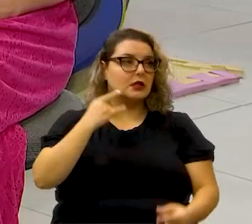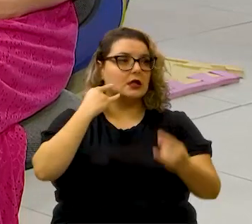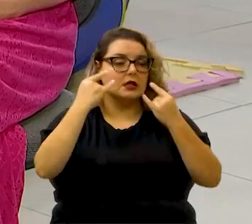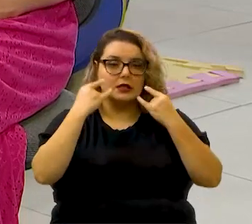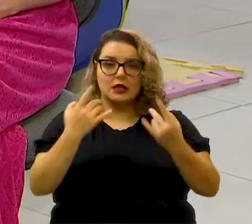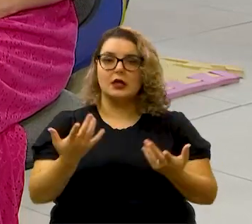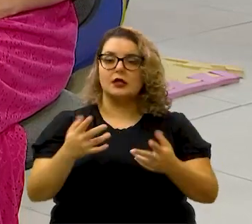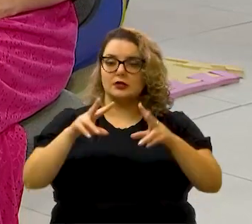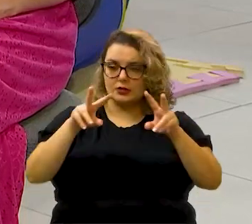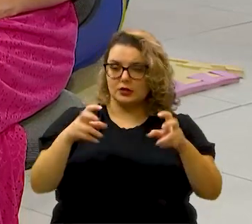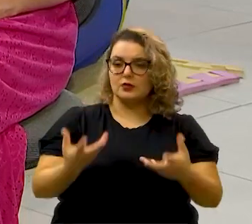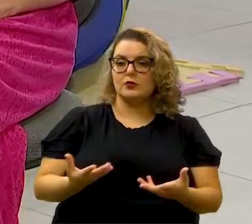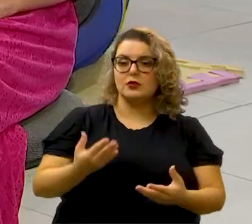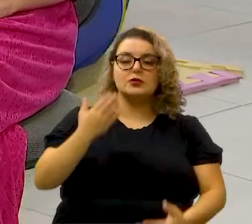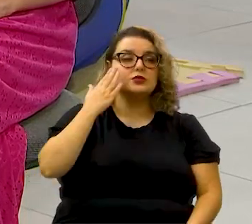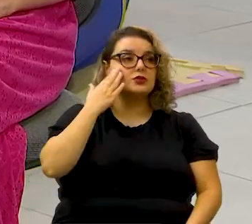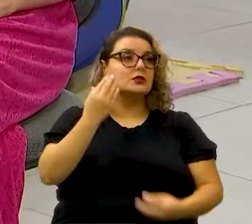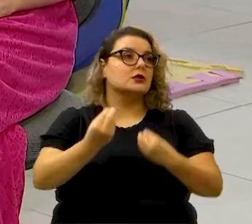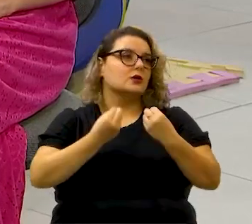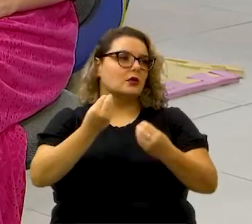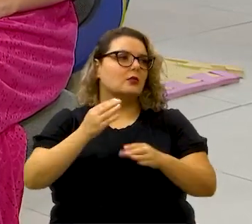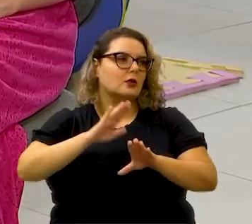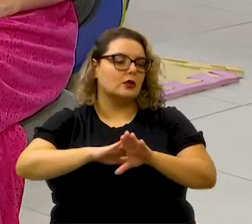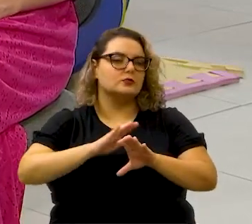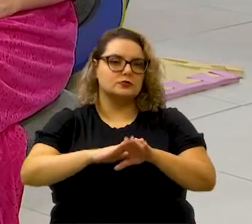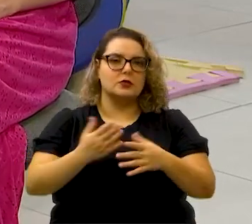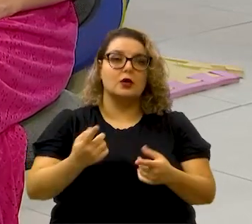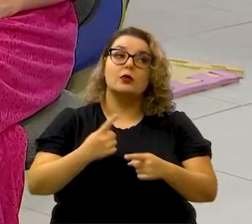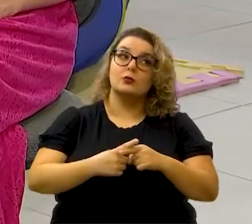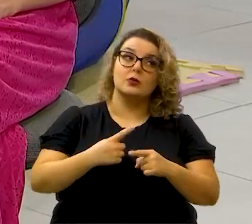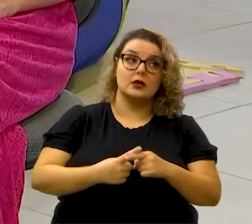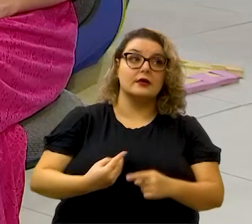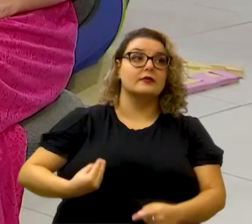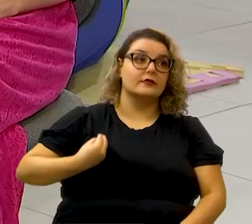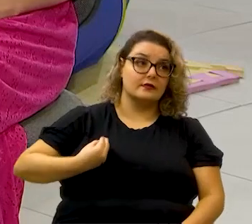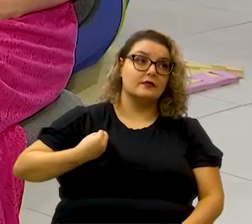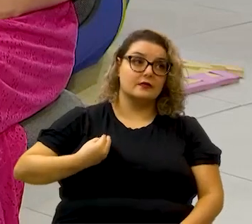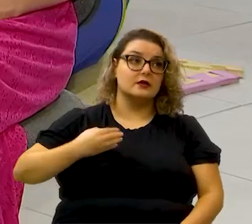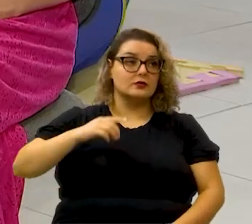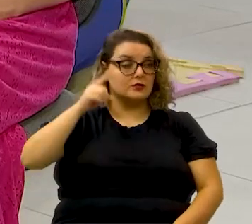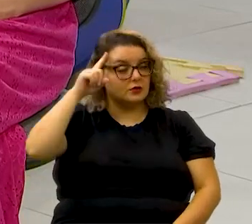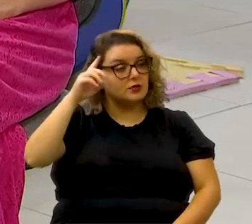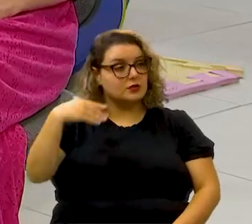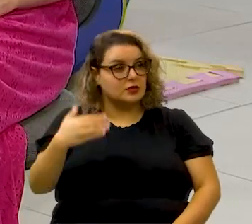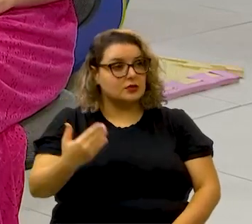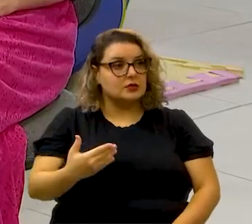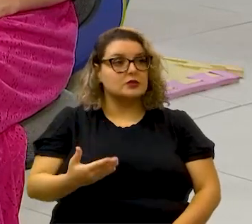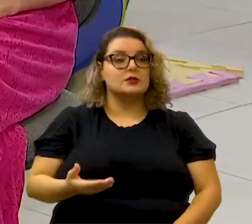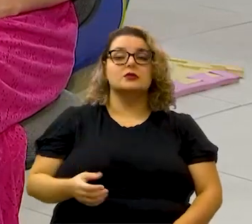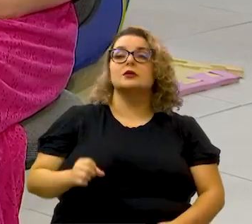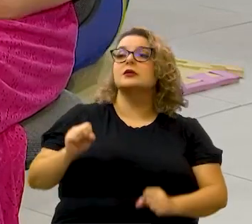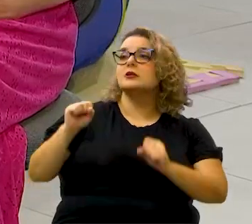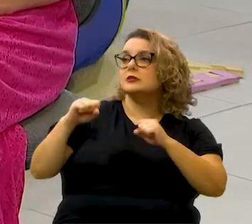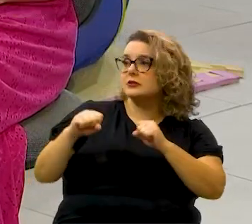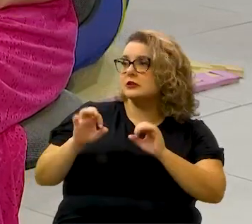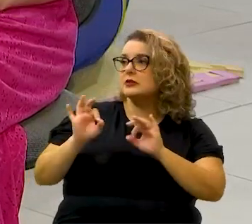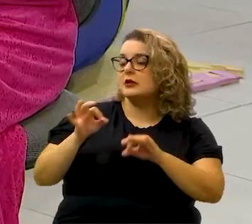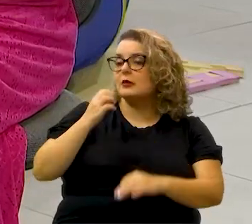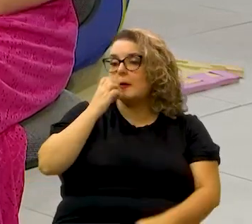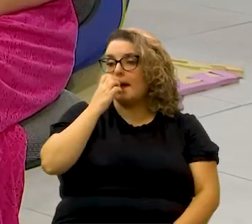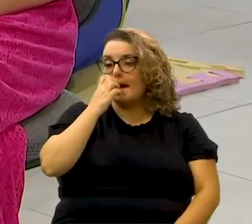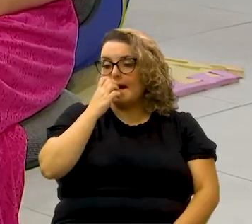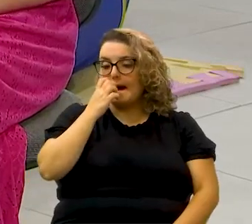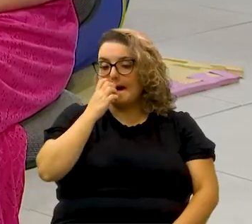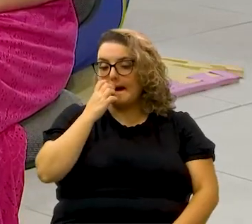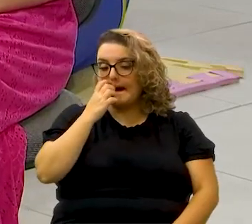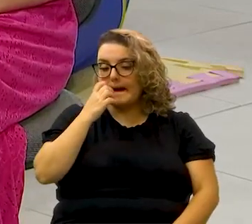tem, evidentemente, bastante interesse no assunto, de entender como funciona, até porque muitas vezes vivencia na prática, né, Elise? Exatamente. Eu sempre